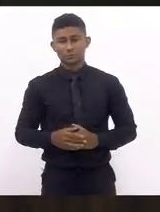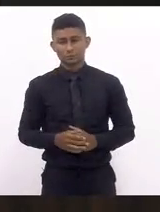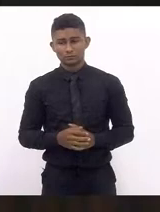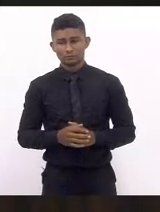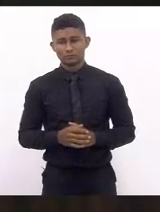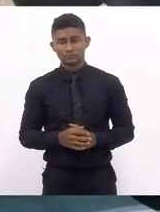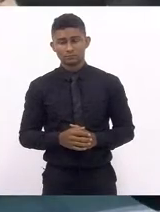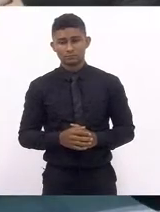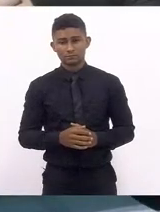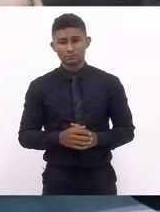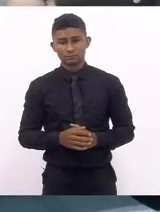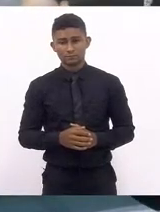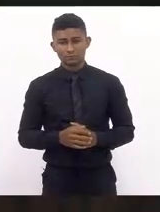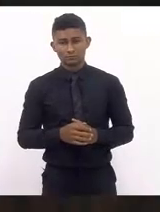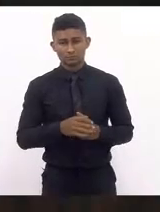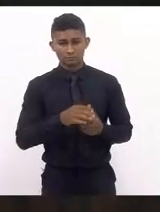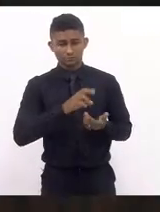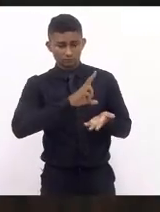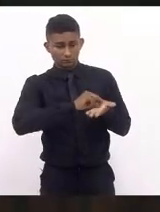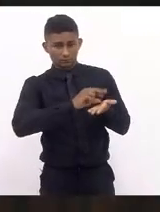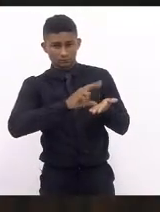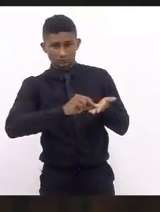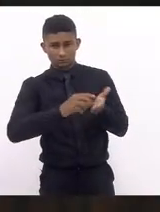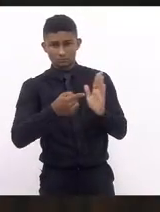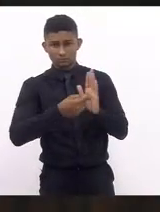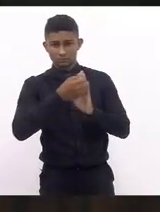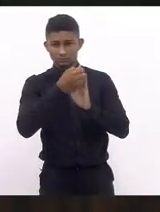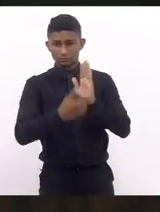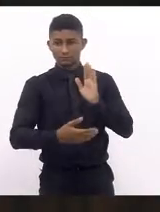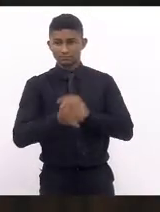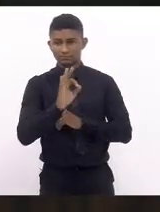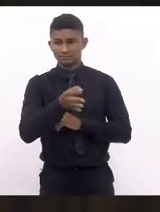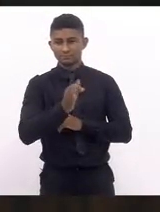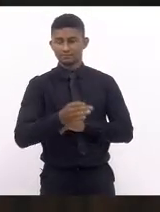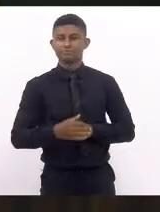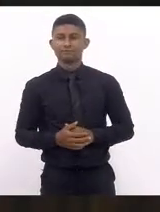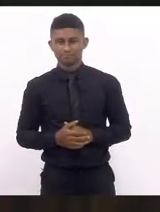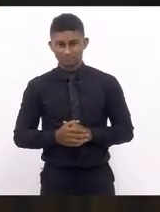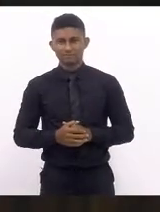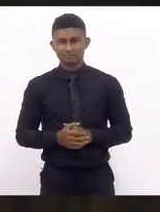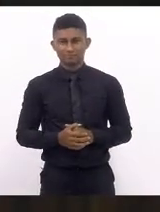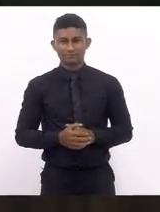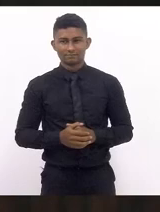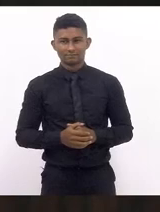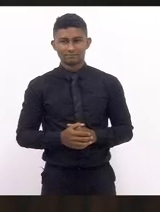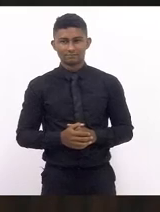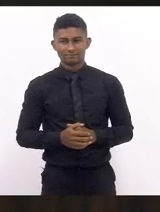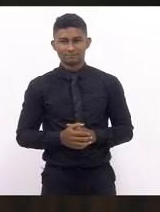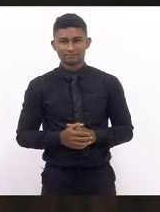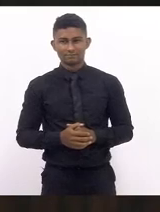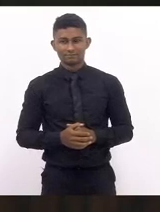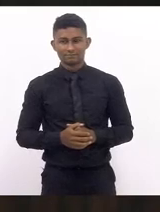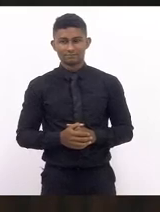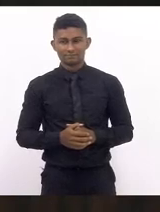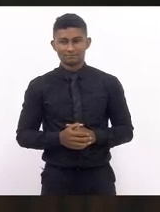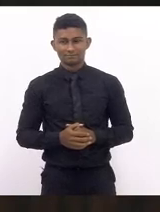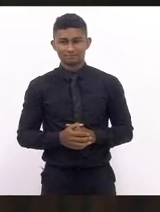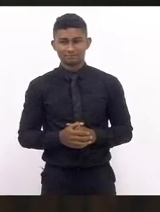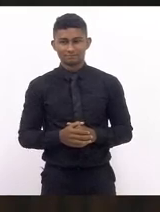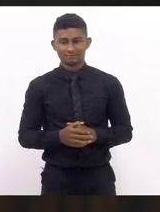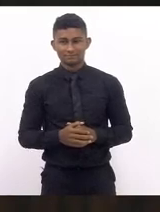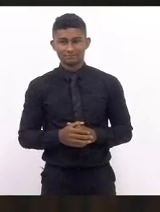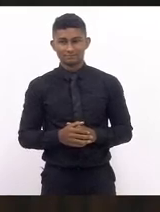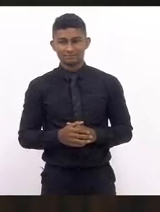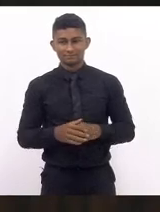que a raça reflete com exatidão ocorrido em e a sessão extraordinária